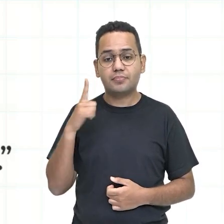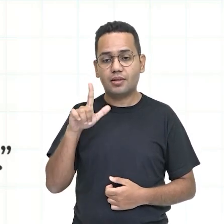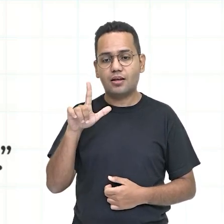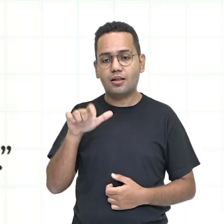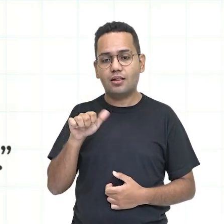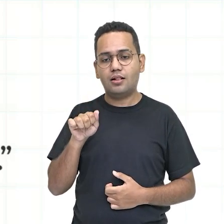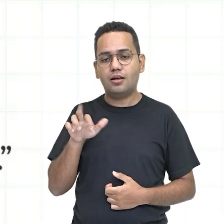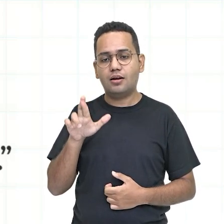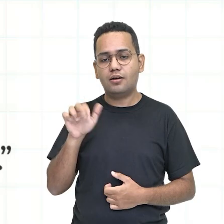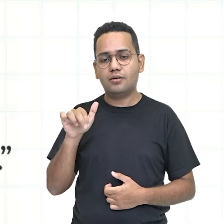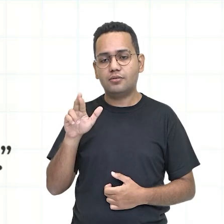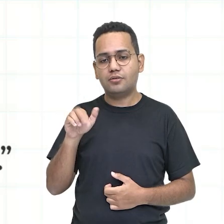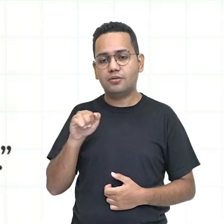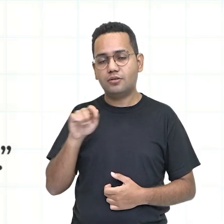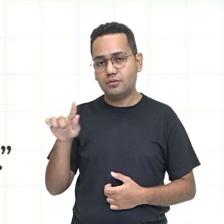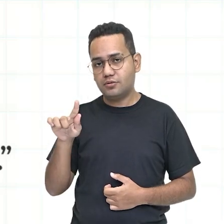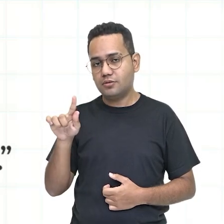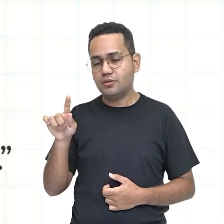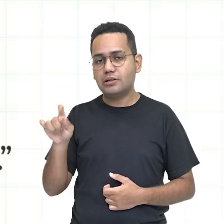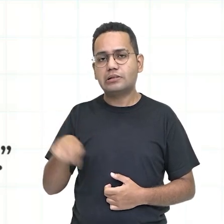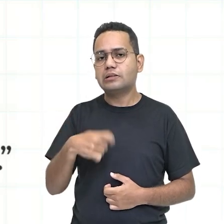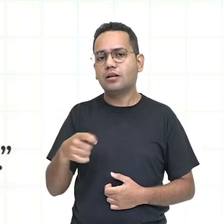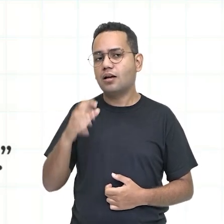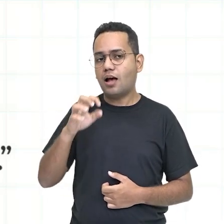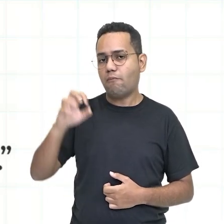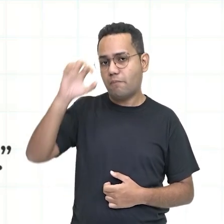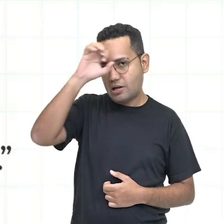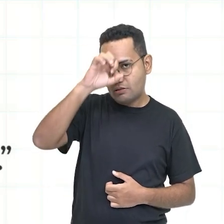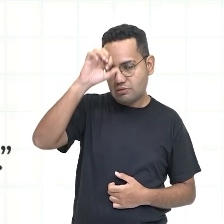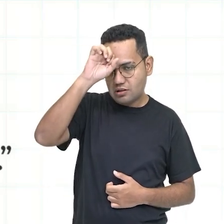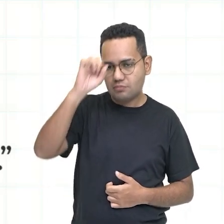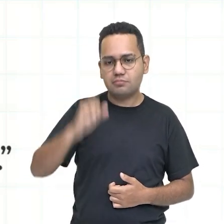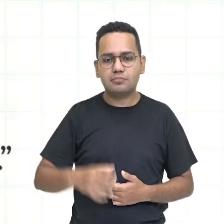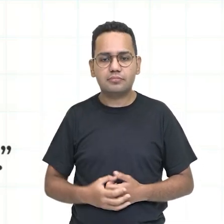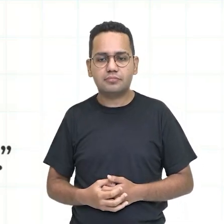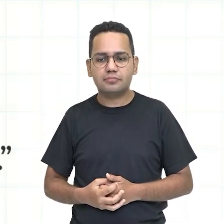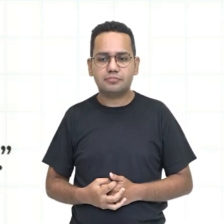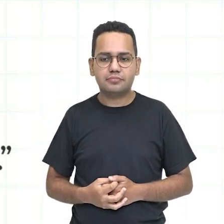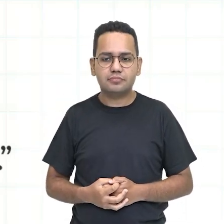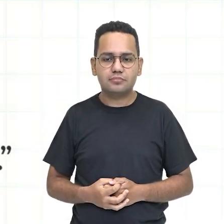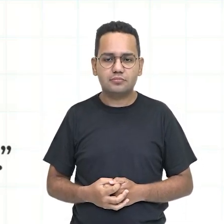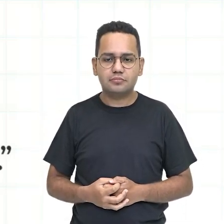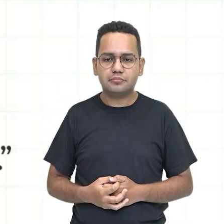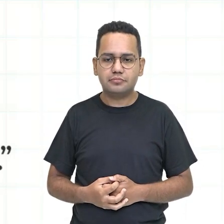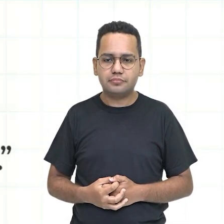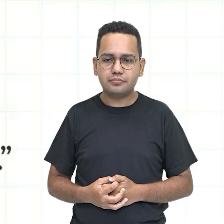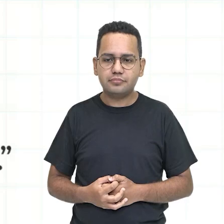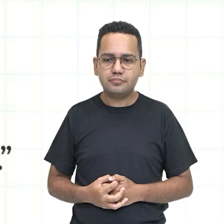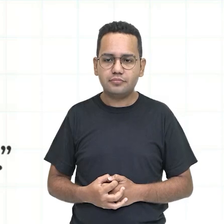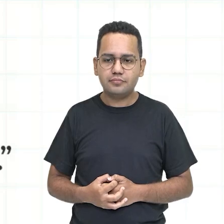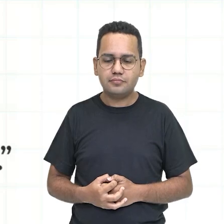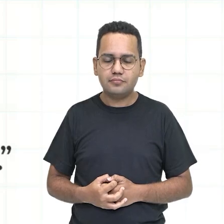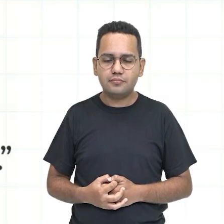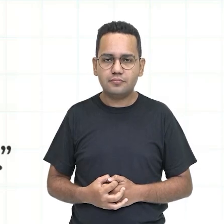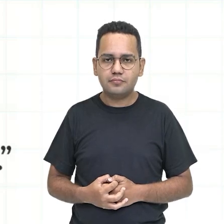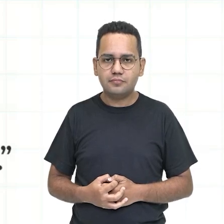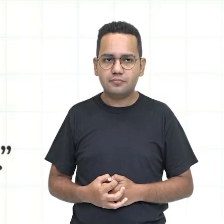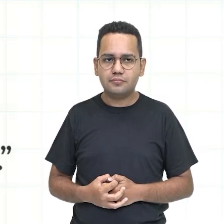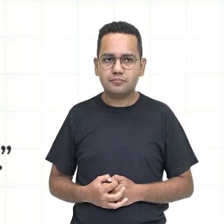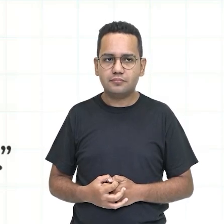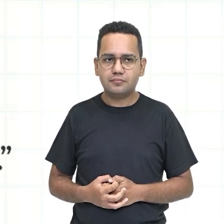ok? Aprender, learn. Ele adora learn about different